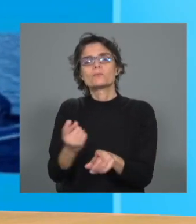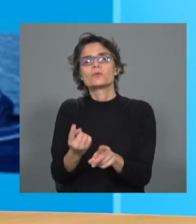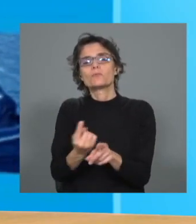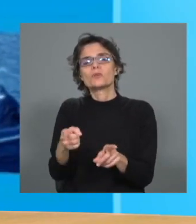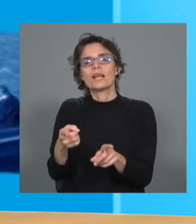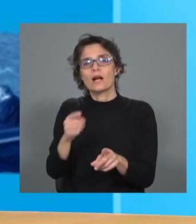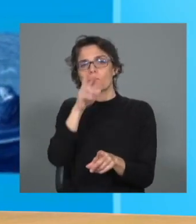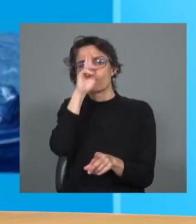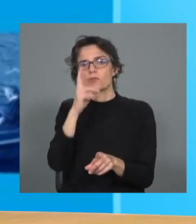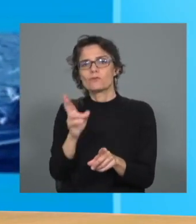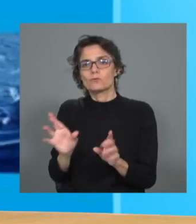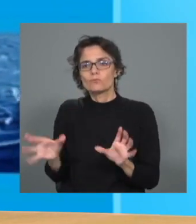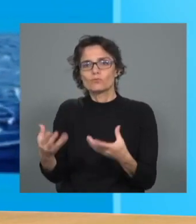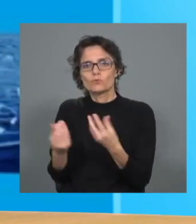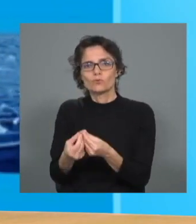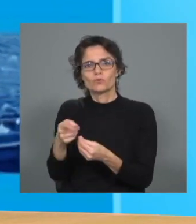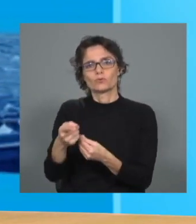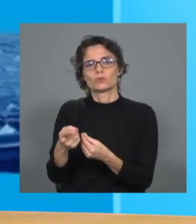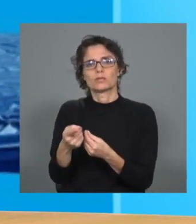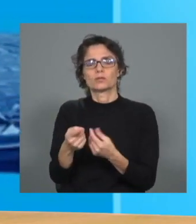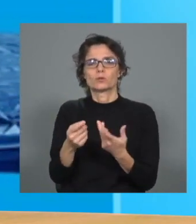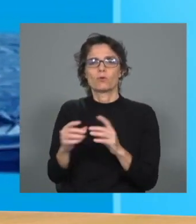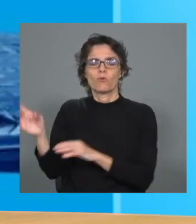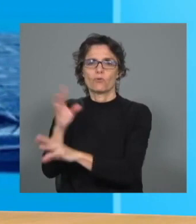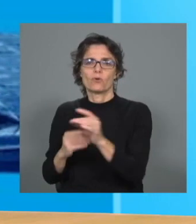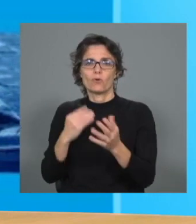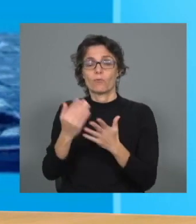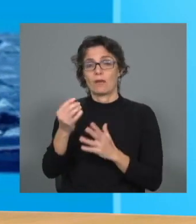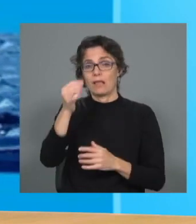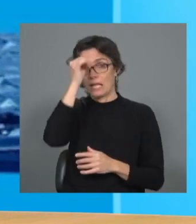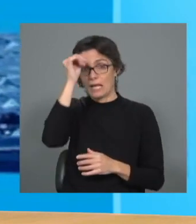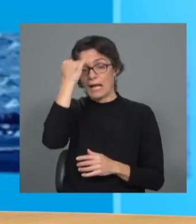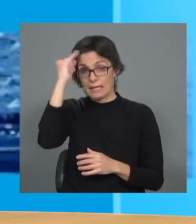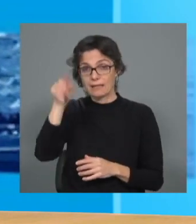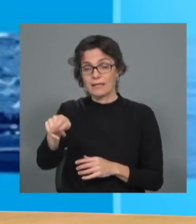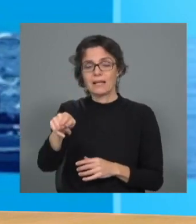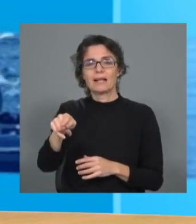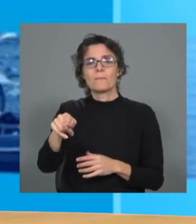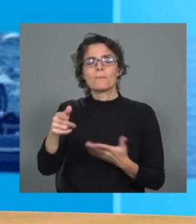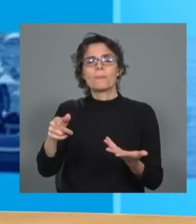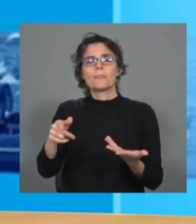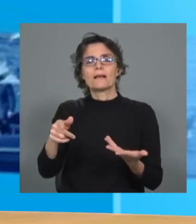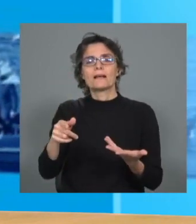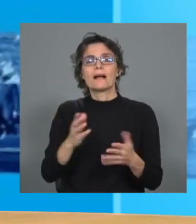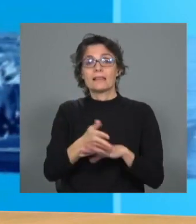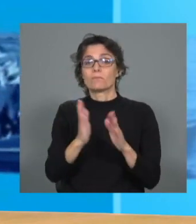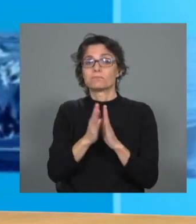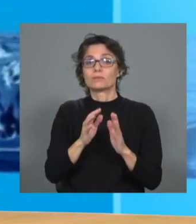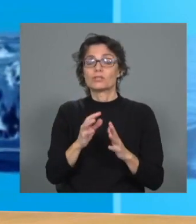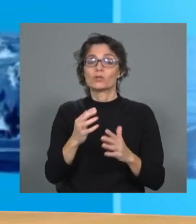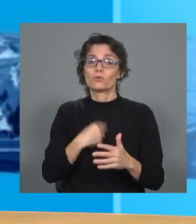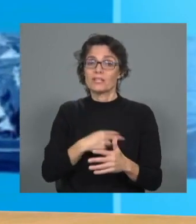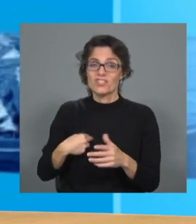da Europa até a Índia, embora o cristianismo lá tivesse chegado também diretamente a partir dos apóstolos, e agora são estas pessoas que estão a levar o